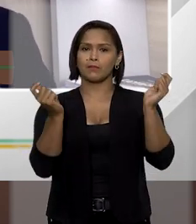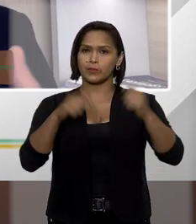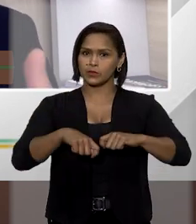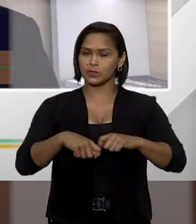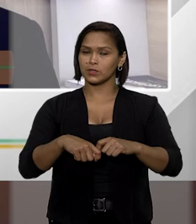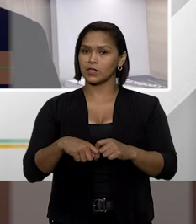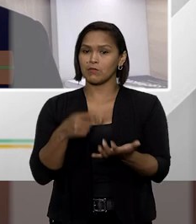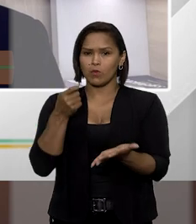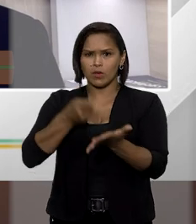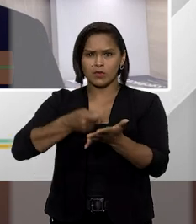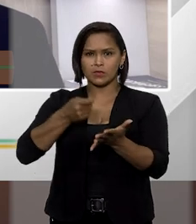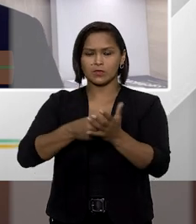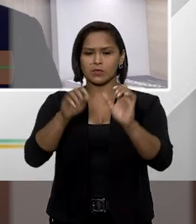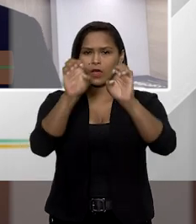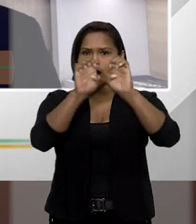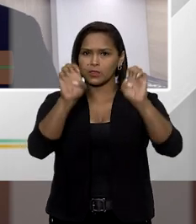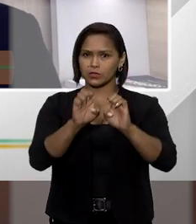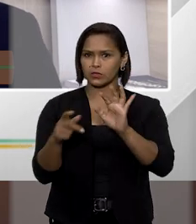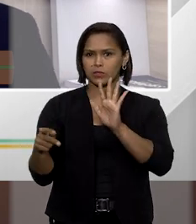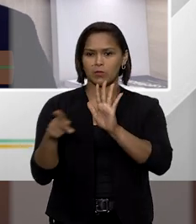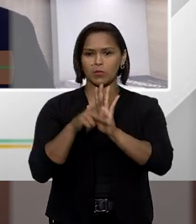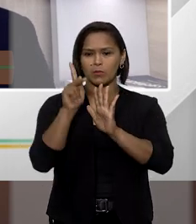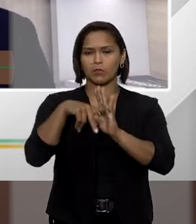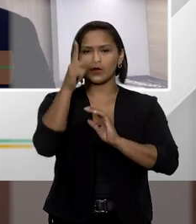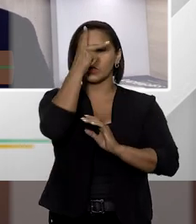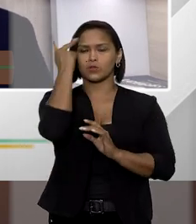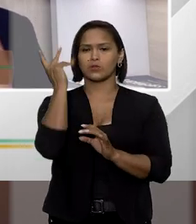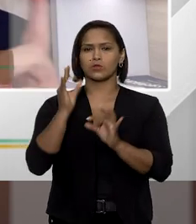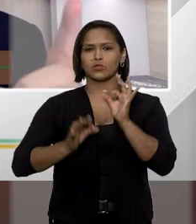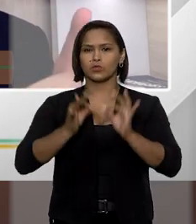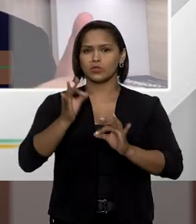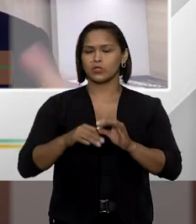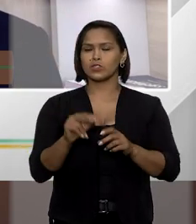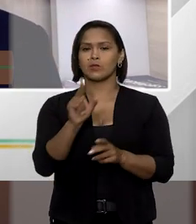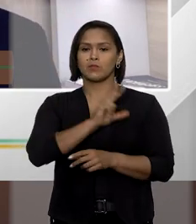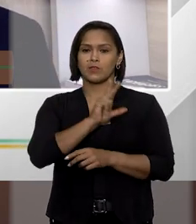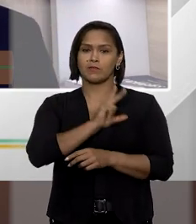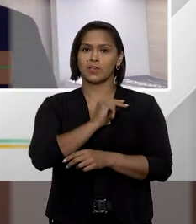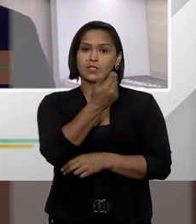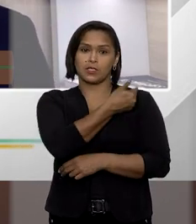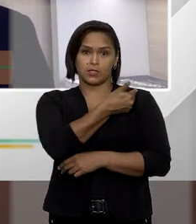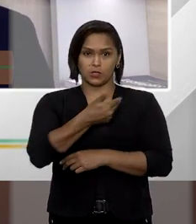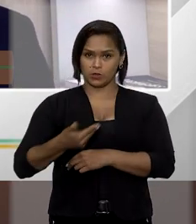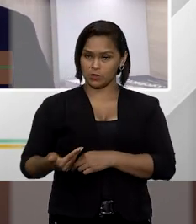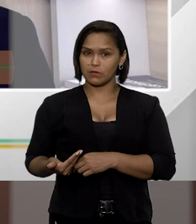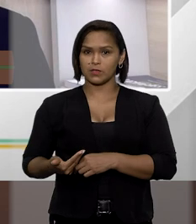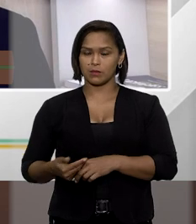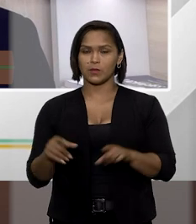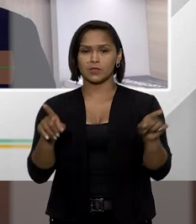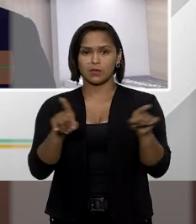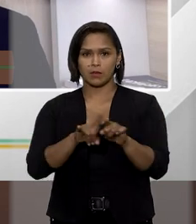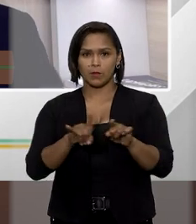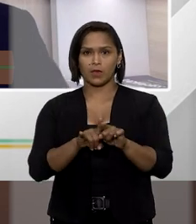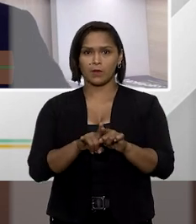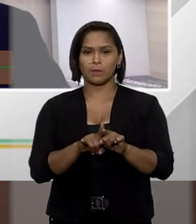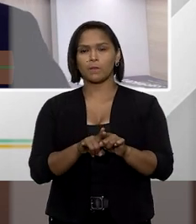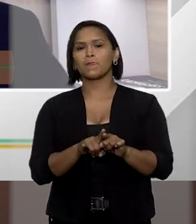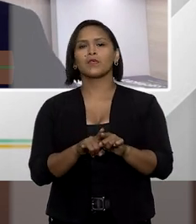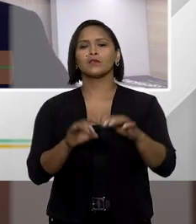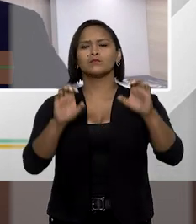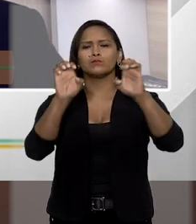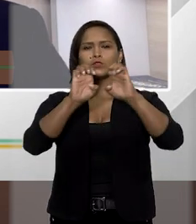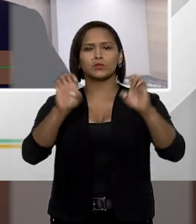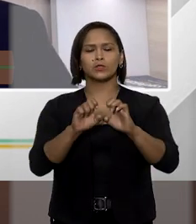permitir ou exigir a estruturação de pessoas jurídicas, privadas e governamentais também, de